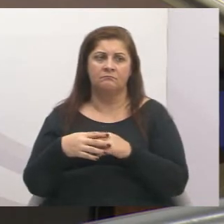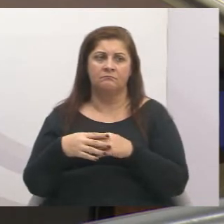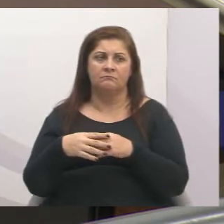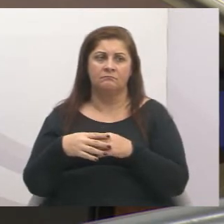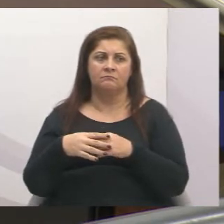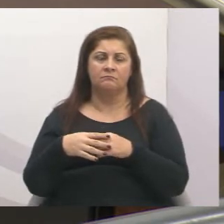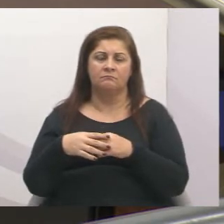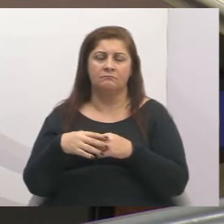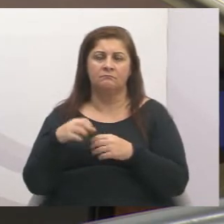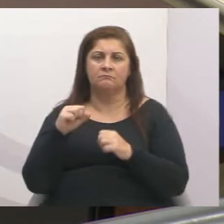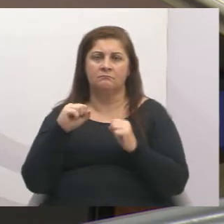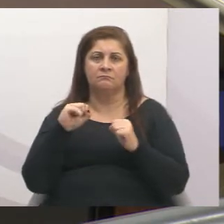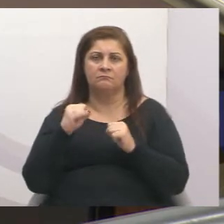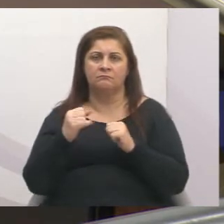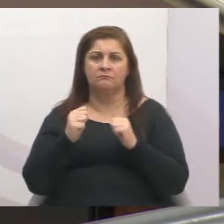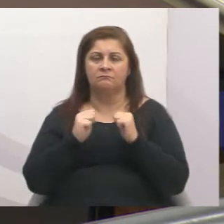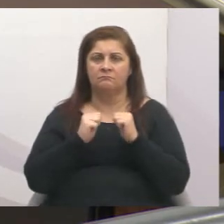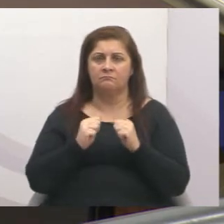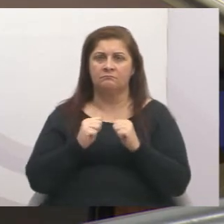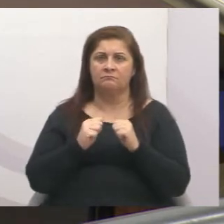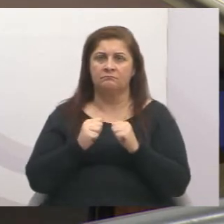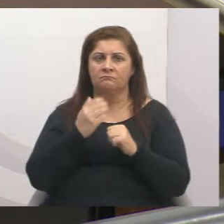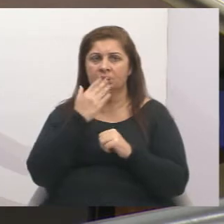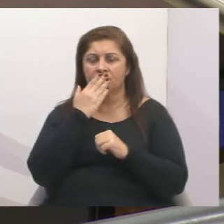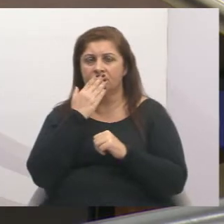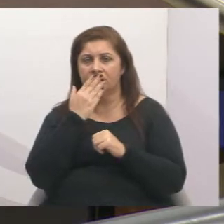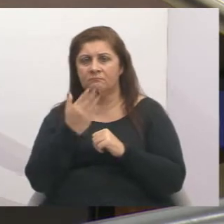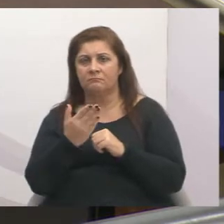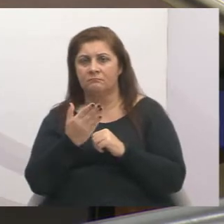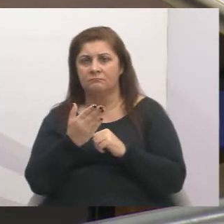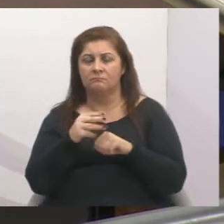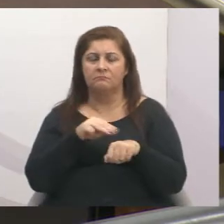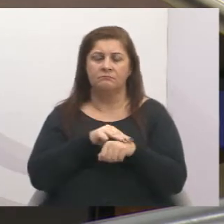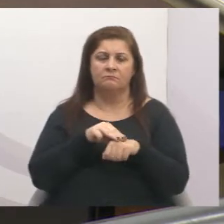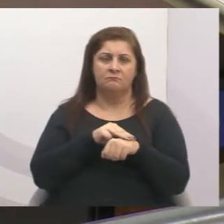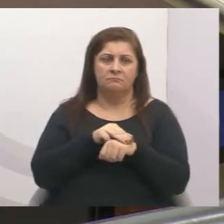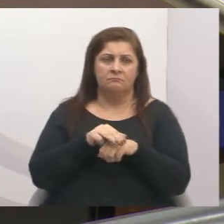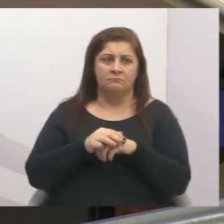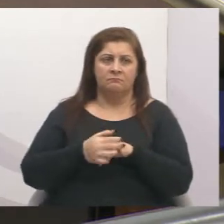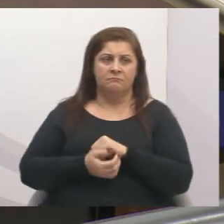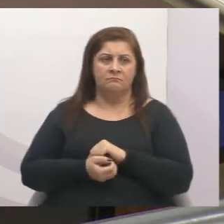a possibilidade de fazer algum pedido, alguma discussão nesse